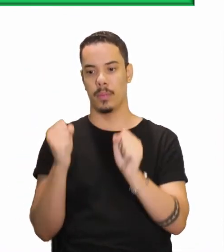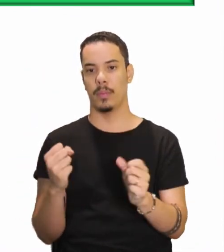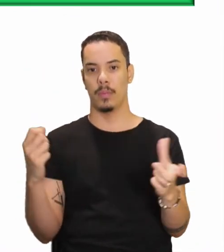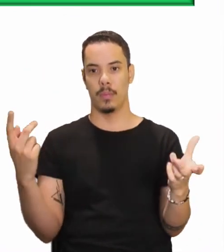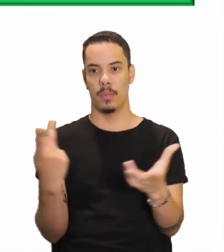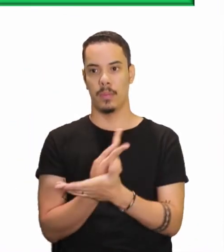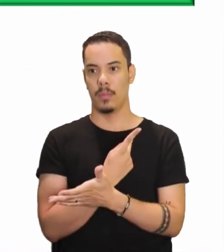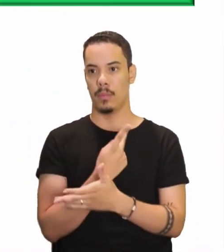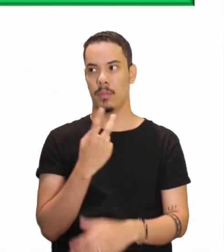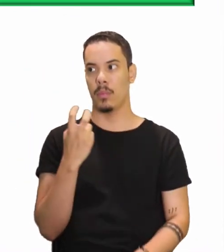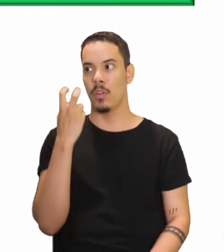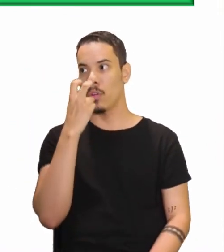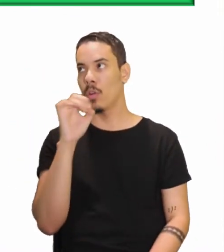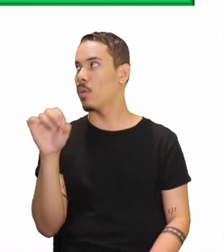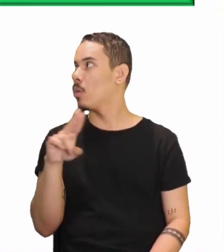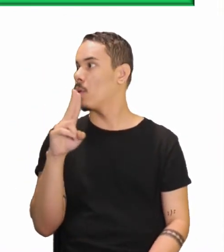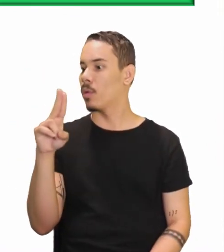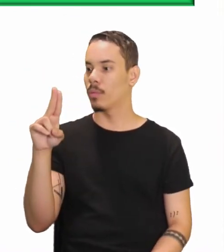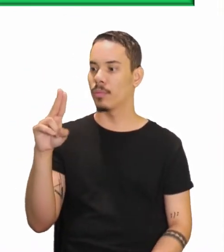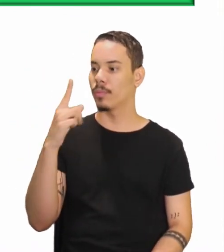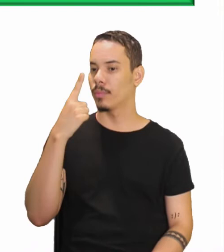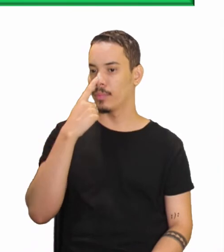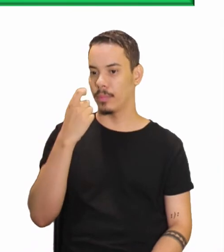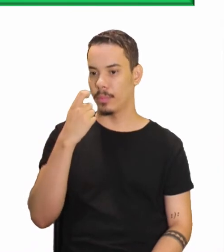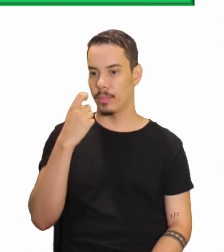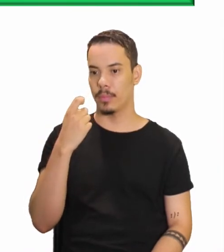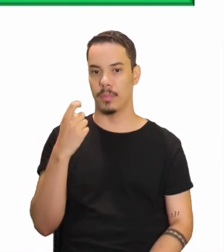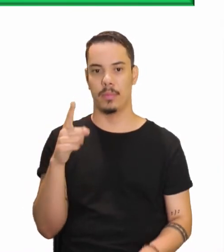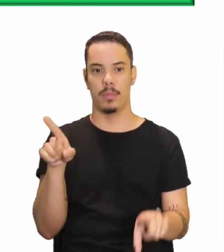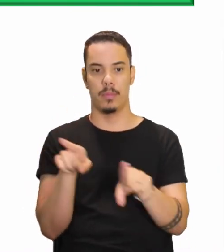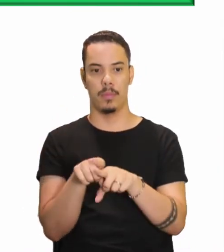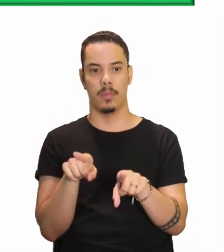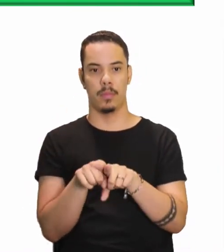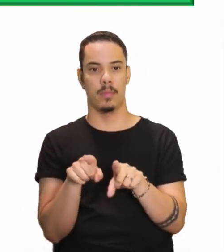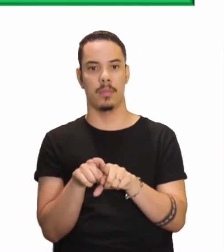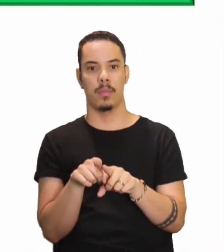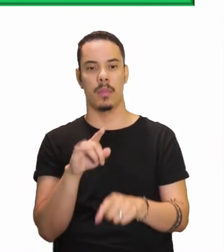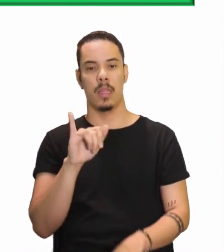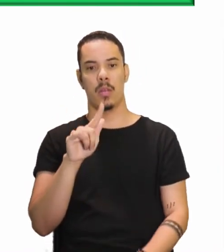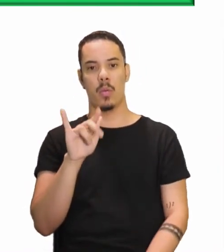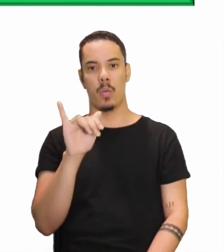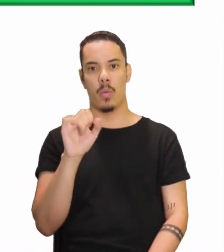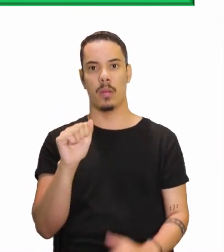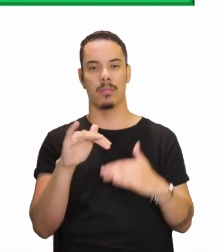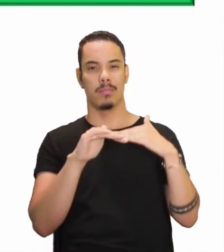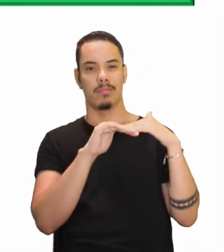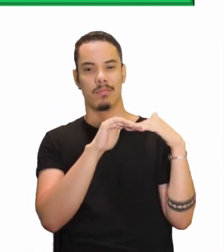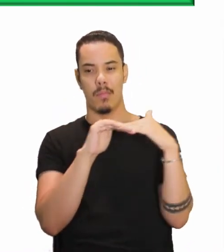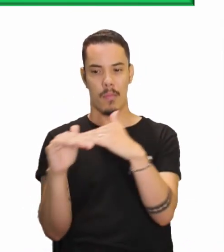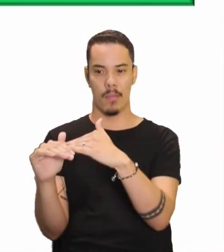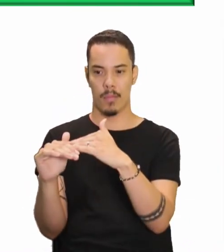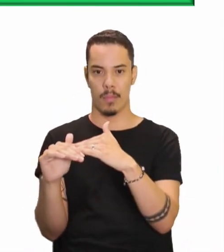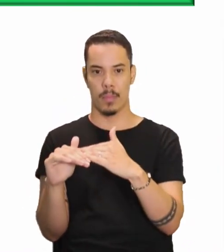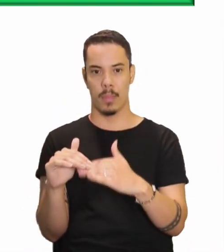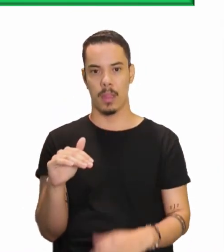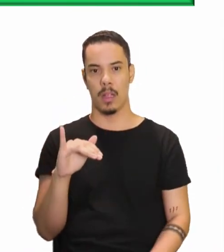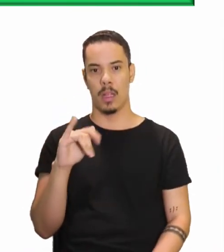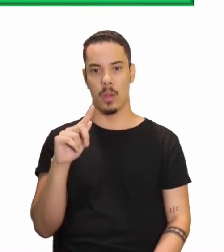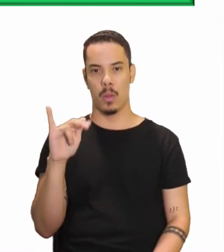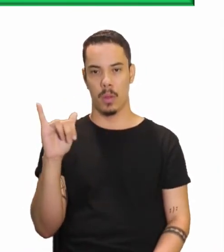oral e nasal. Oral, olha lá o primeiro exemplo, iguais. Então, nós temos lá,